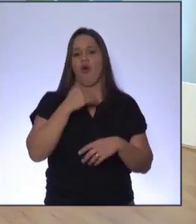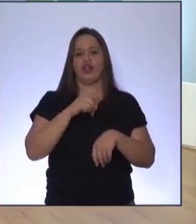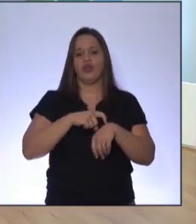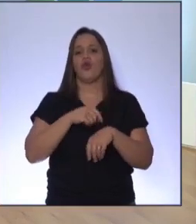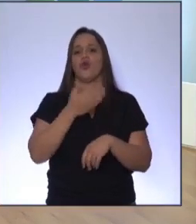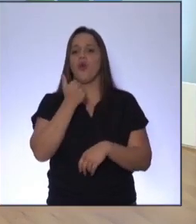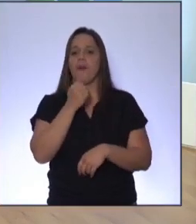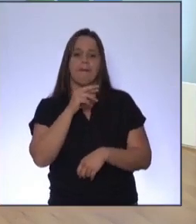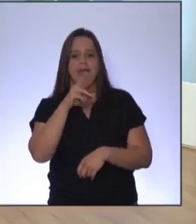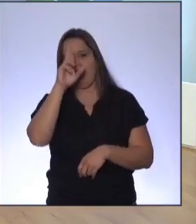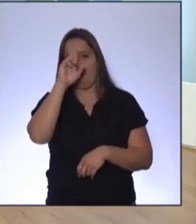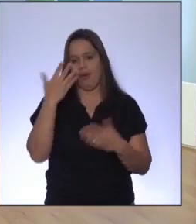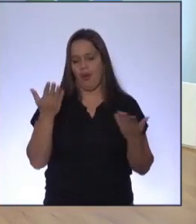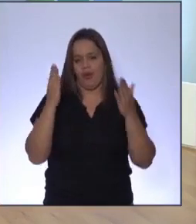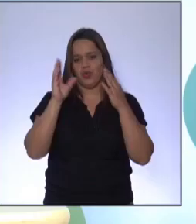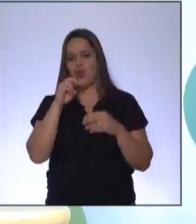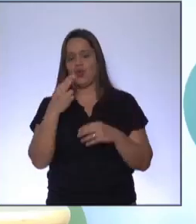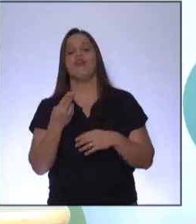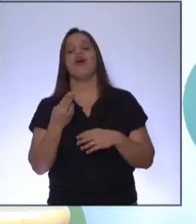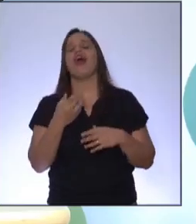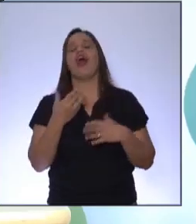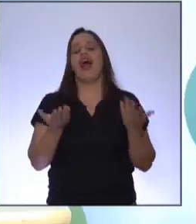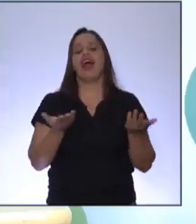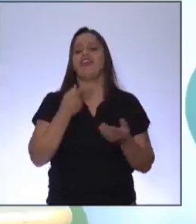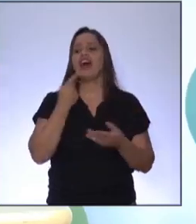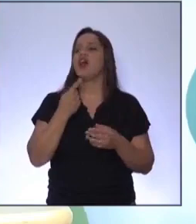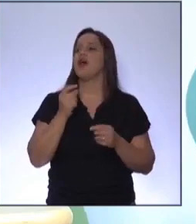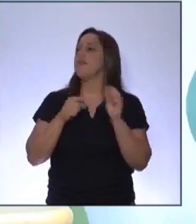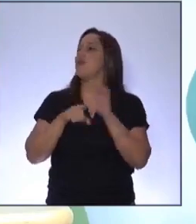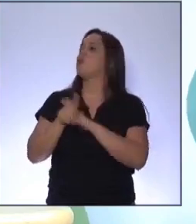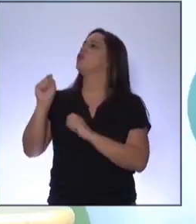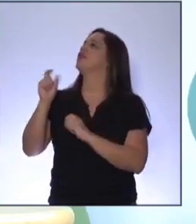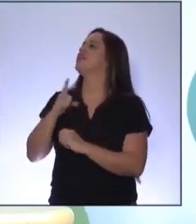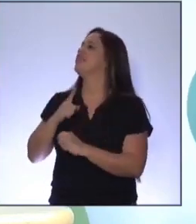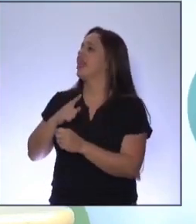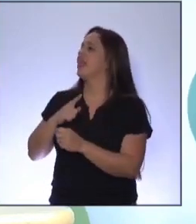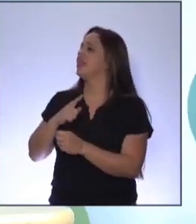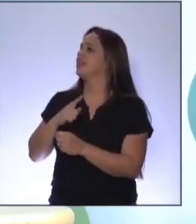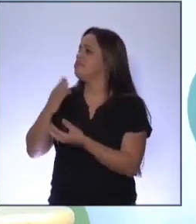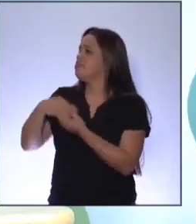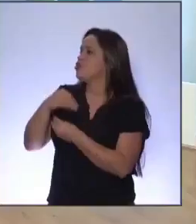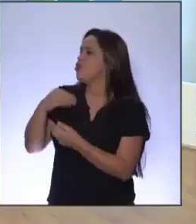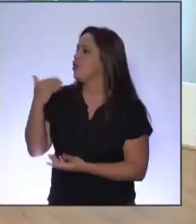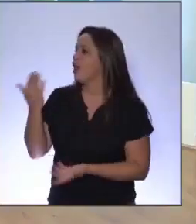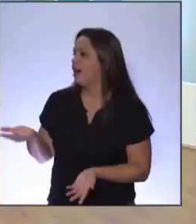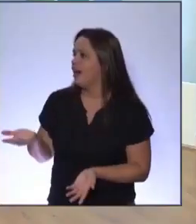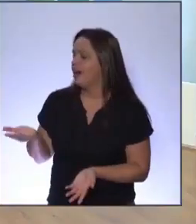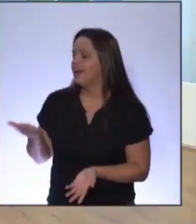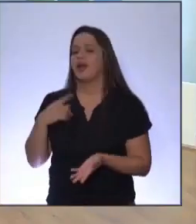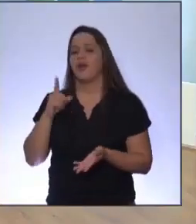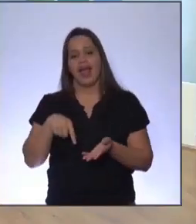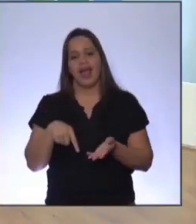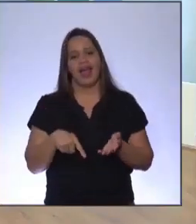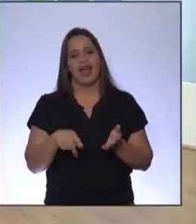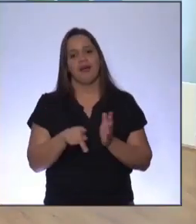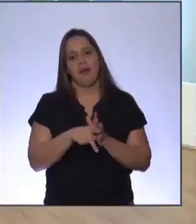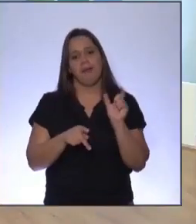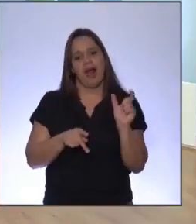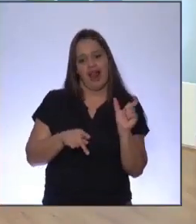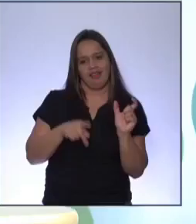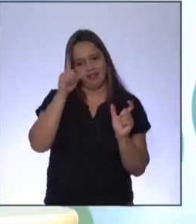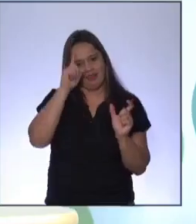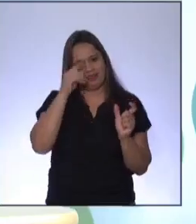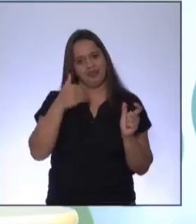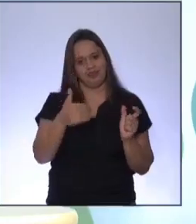jantar. O que a gente tem de mistura, né? Uma palavra que às vezes acostuma aparecer. Faz parte do nosso dia a dia, né? Mas aí, vamos